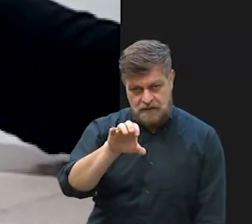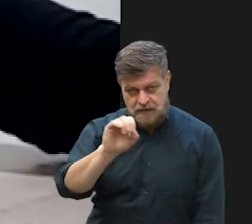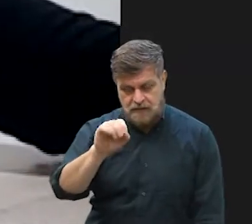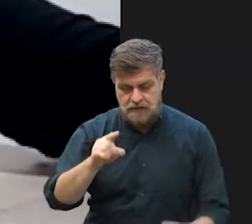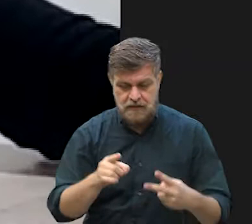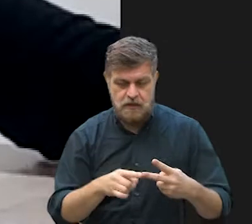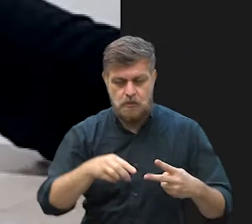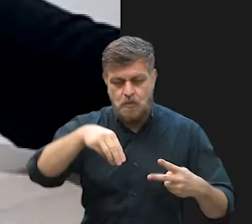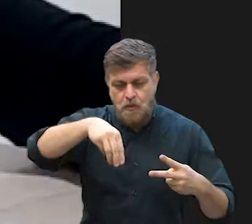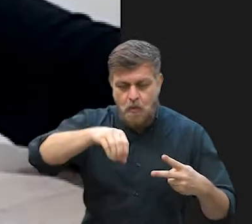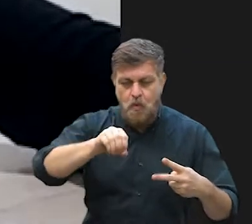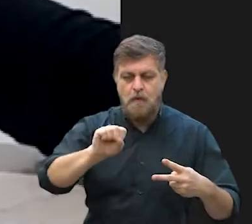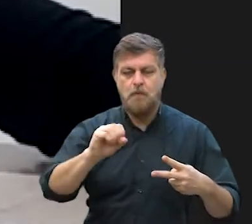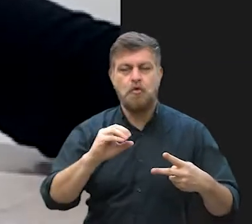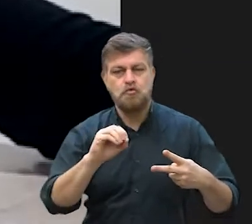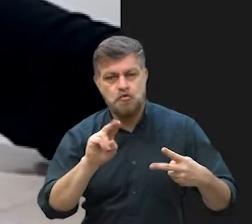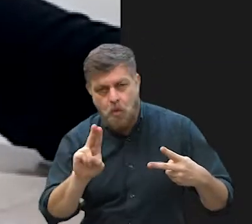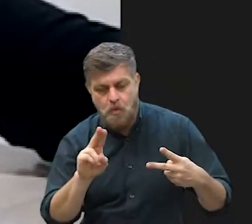Lafayette, Moscou,